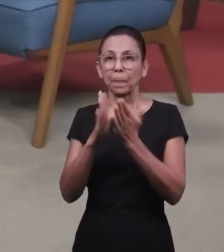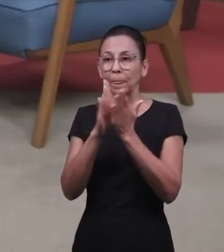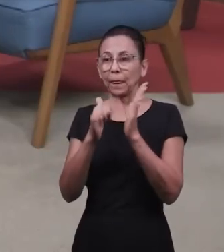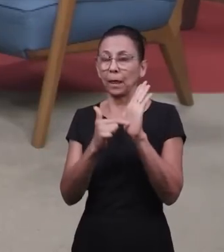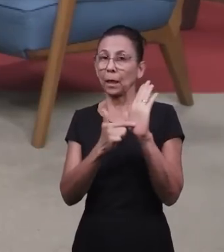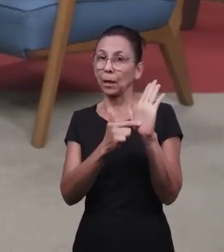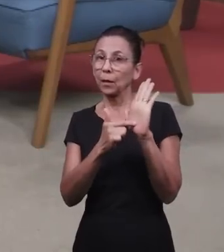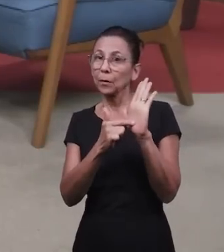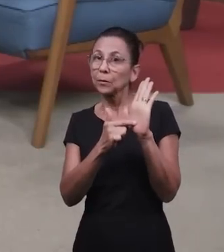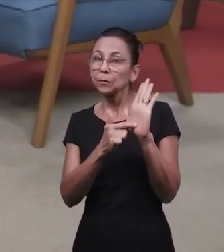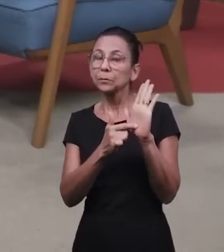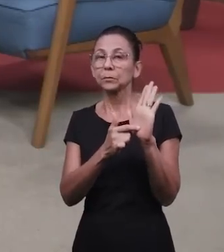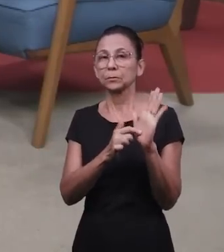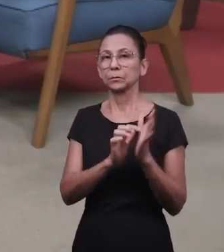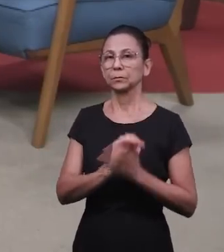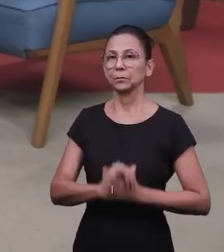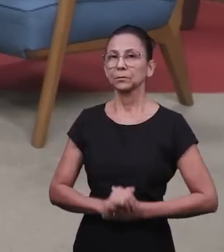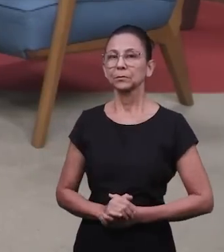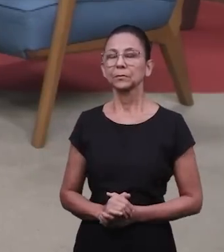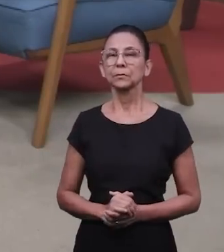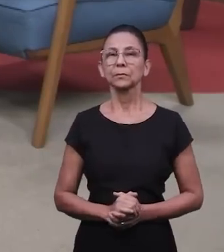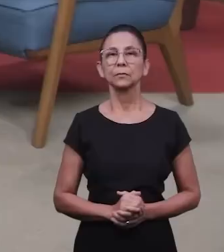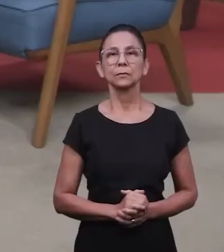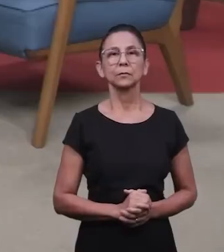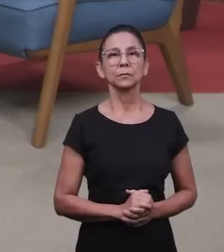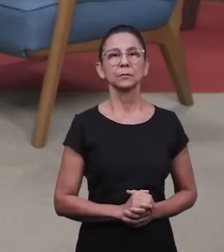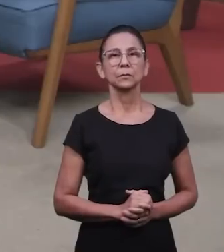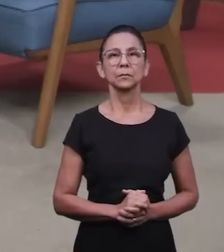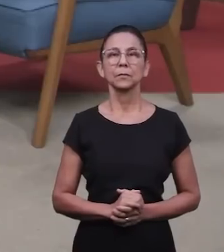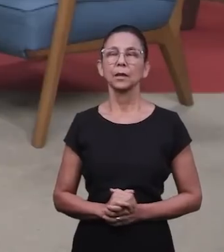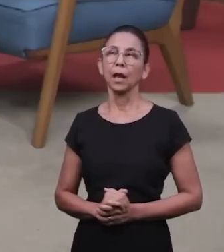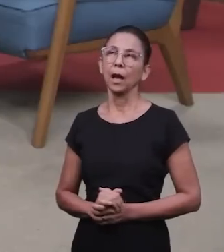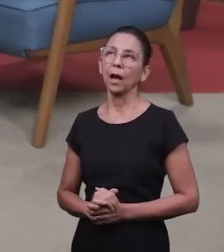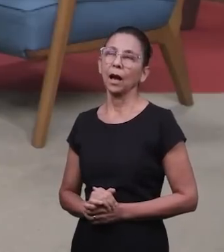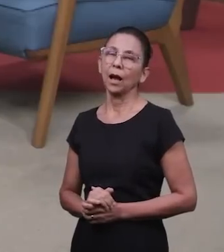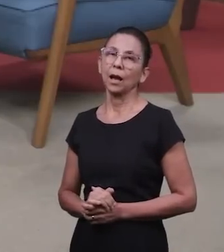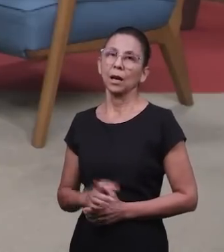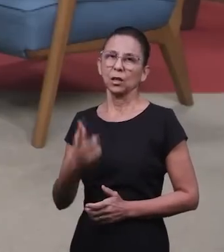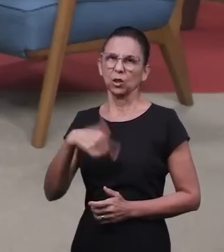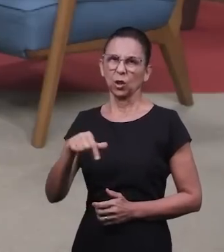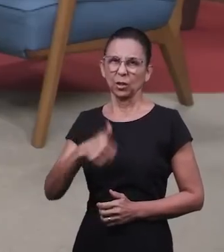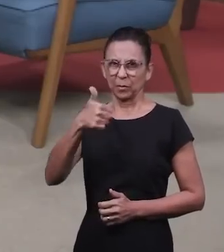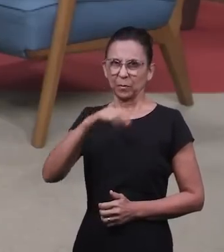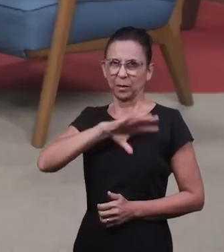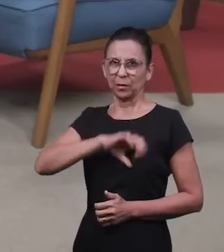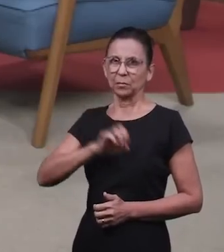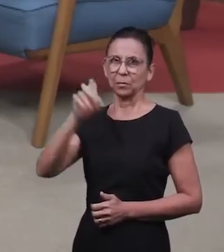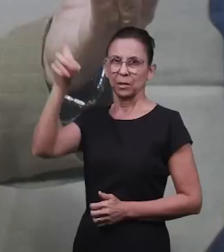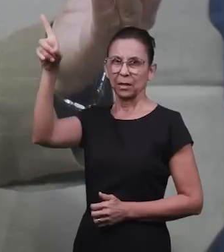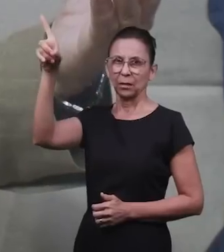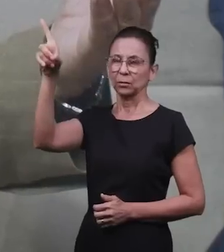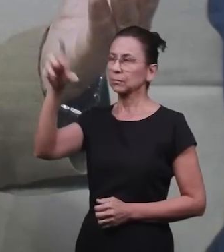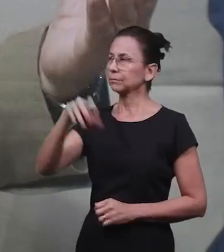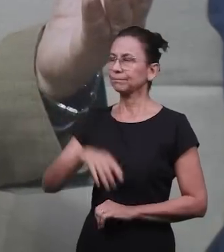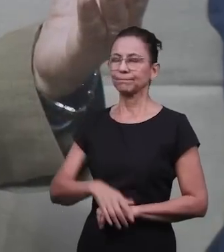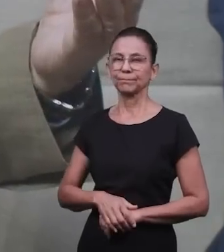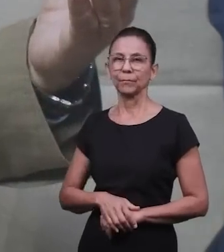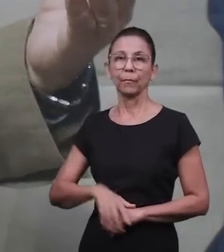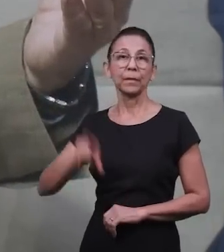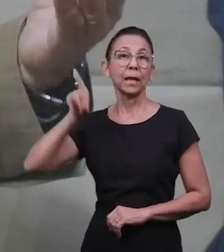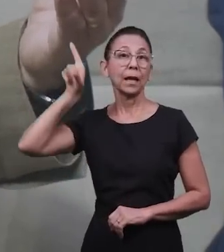como a palavra diz ali, Deus não nos amou porque nós o amamos primeiro.